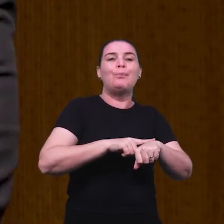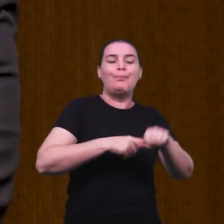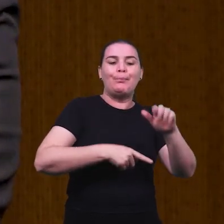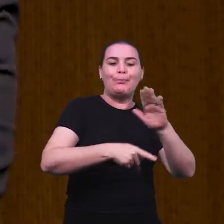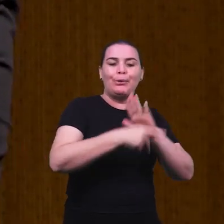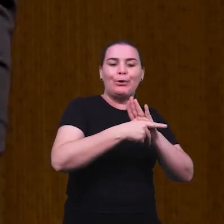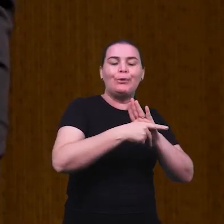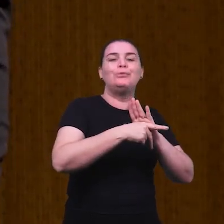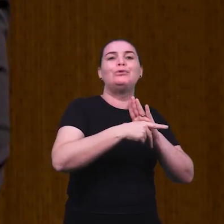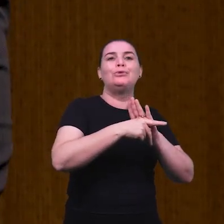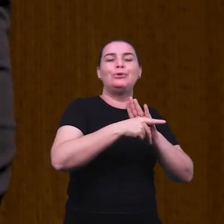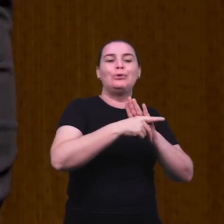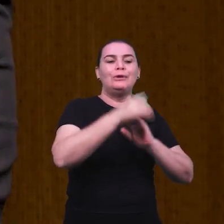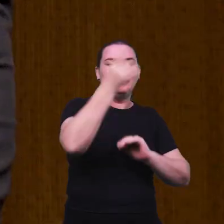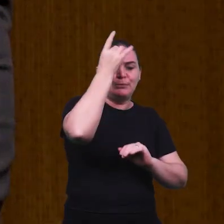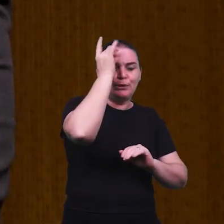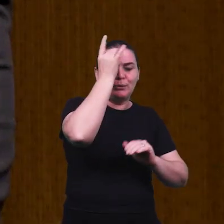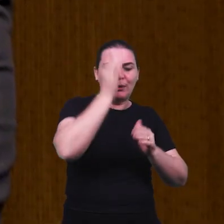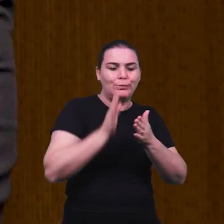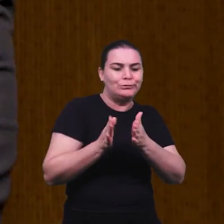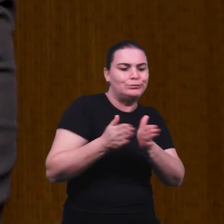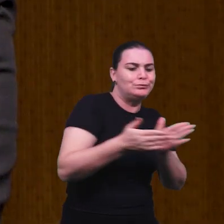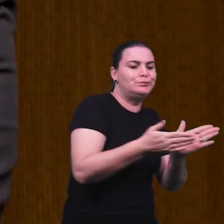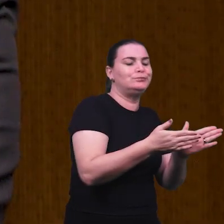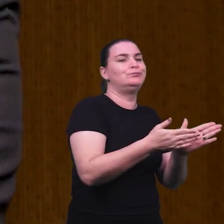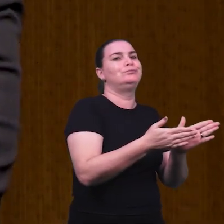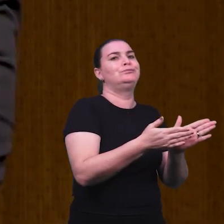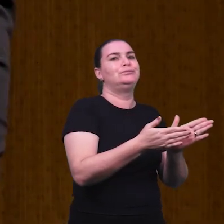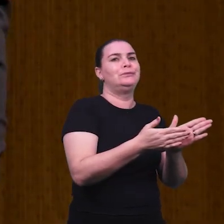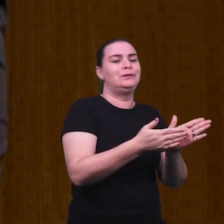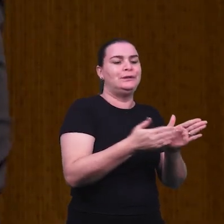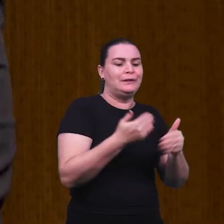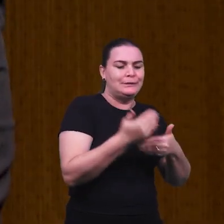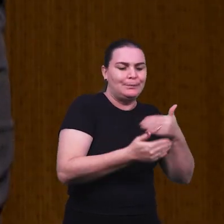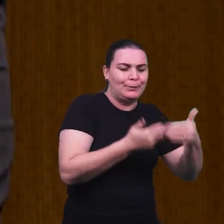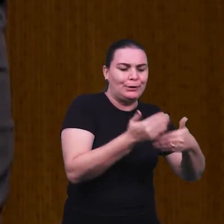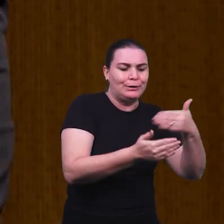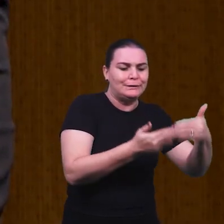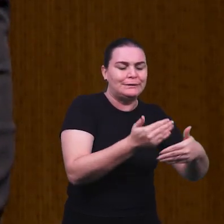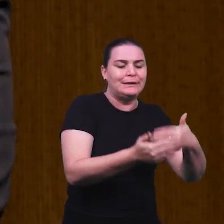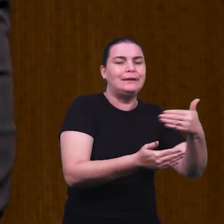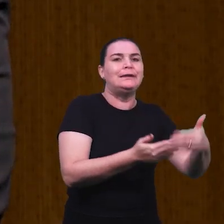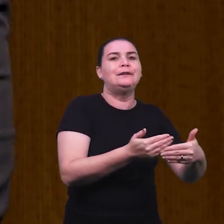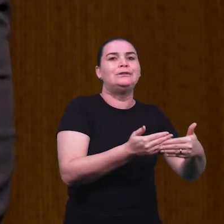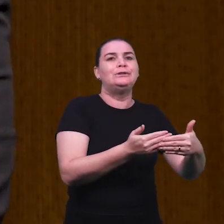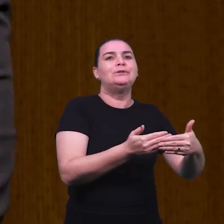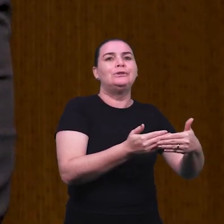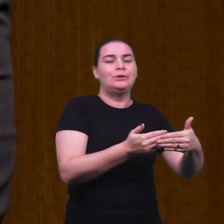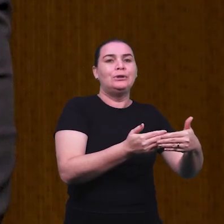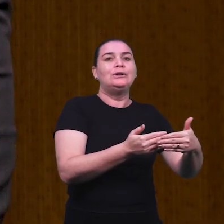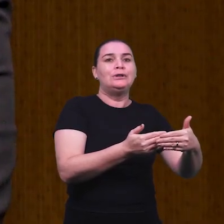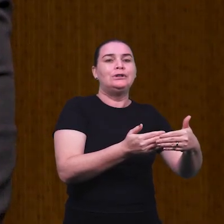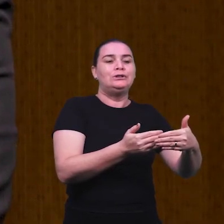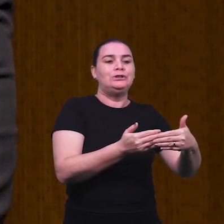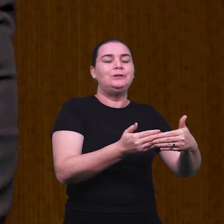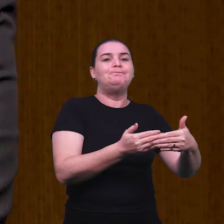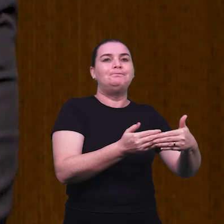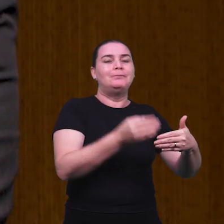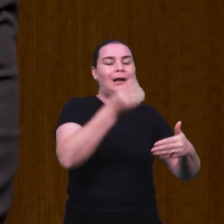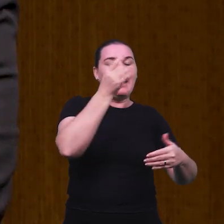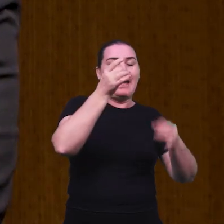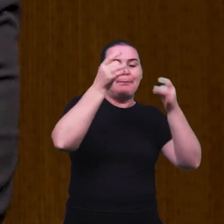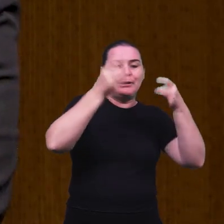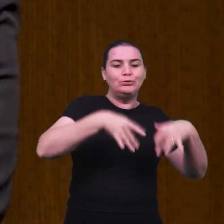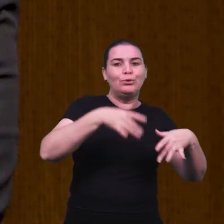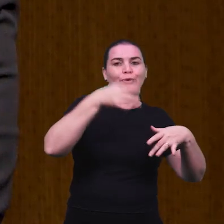não cairmos, né, nesse processo de queda espiritual, é